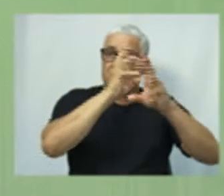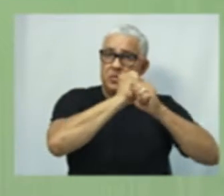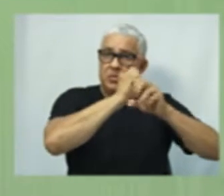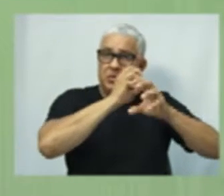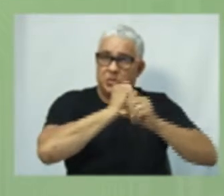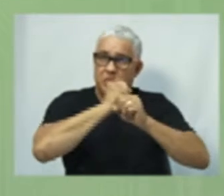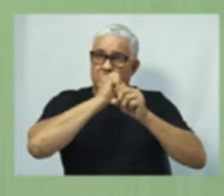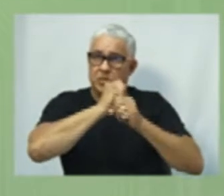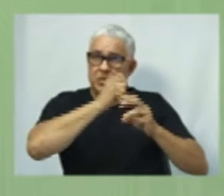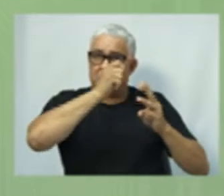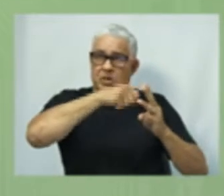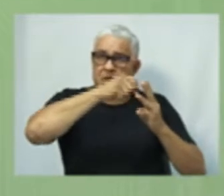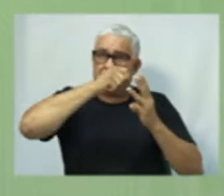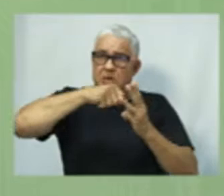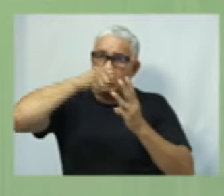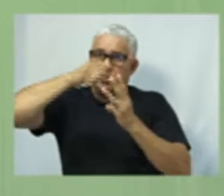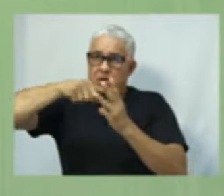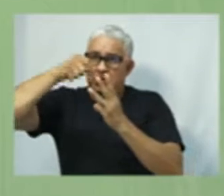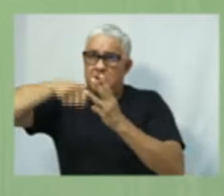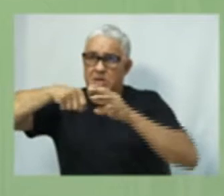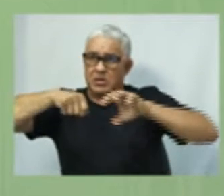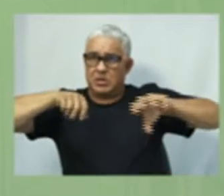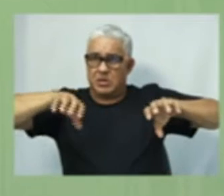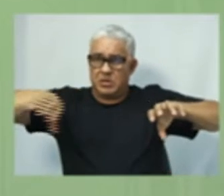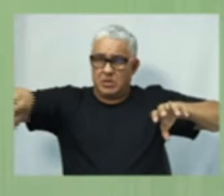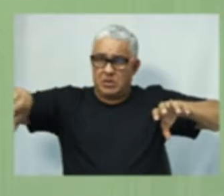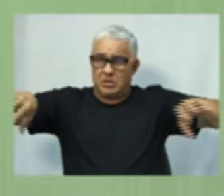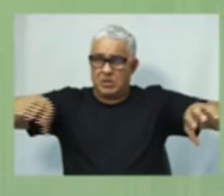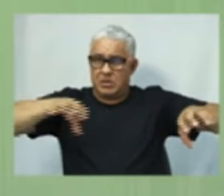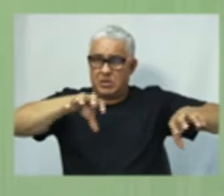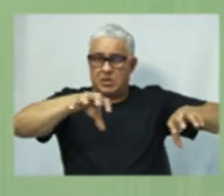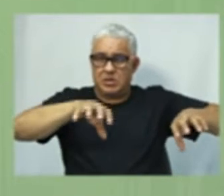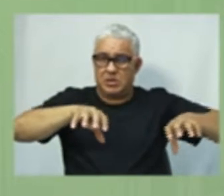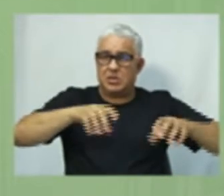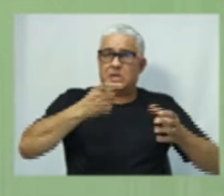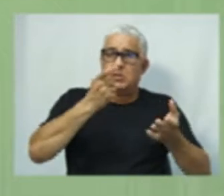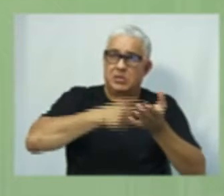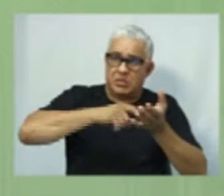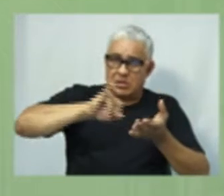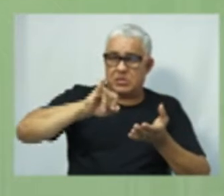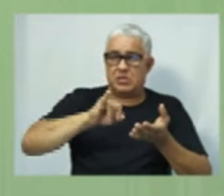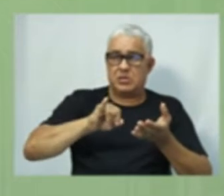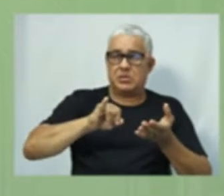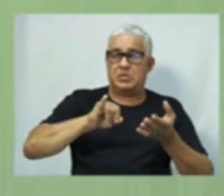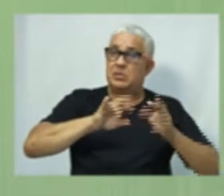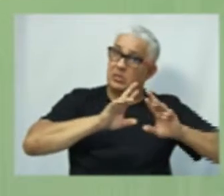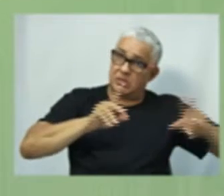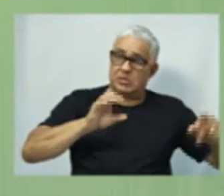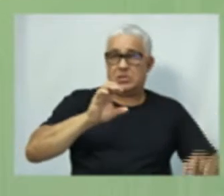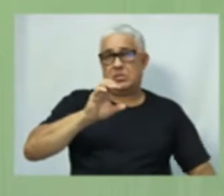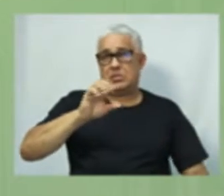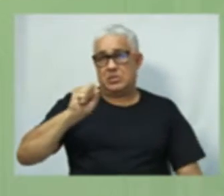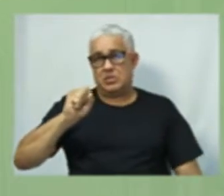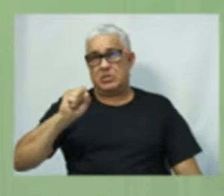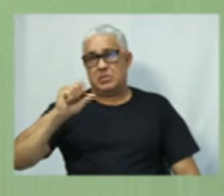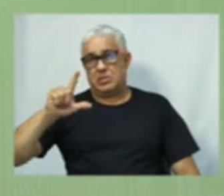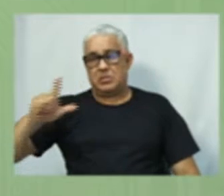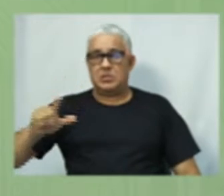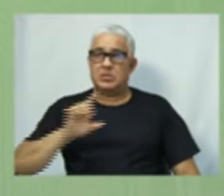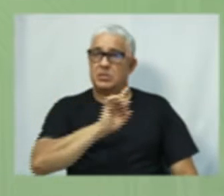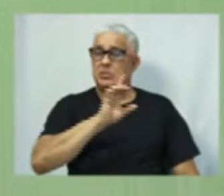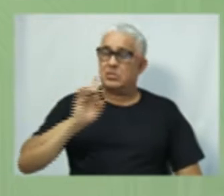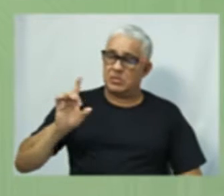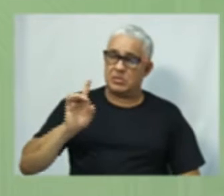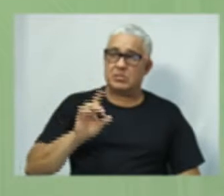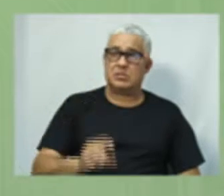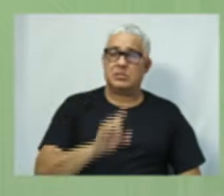cada trimestre, separadamente, o imposto de renda da CSLL. Então, cada um